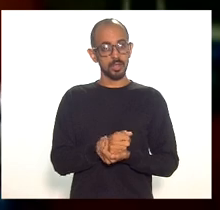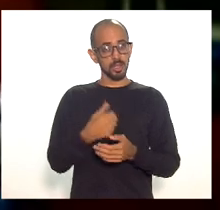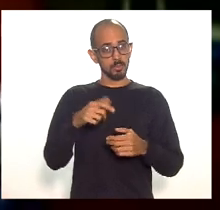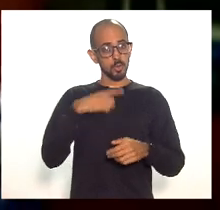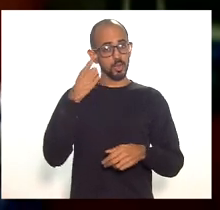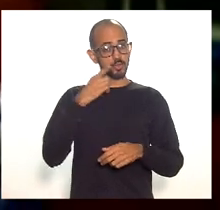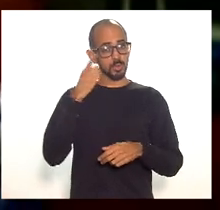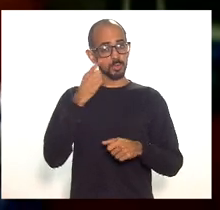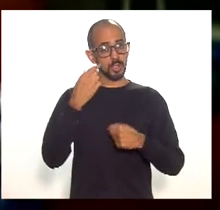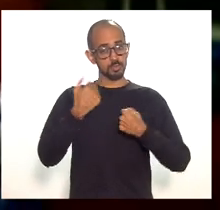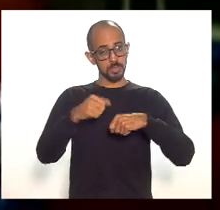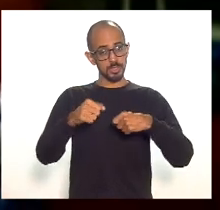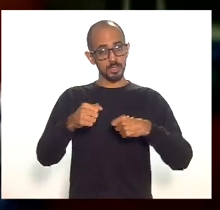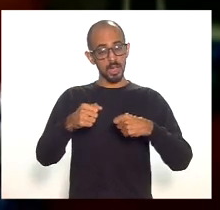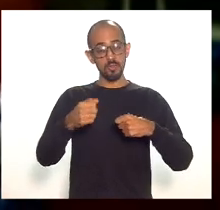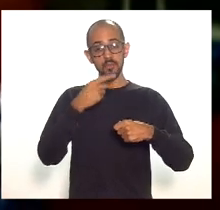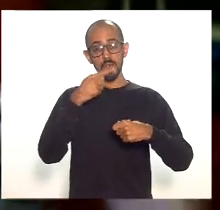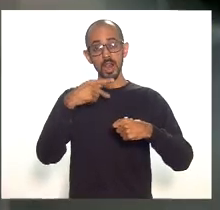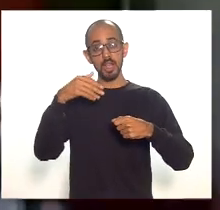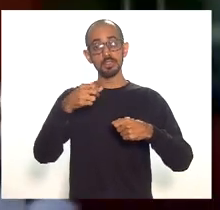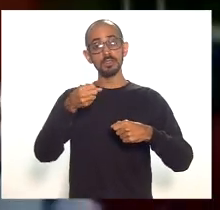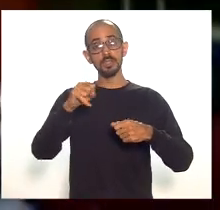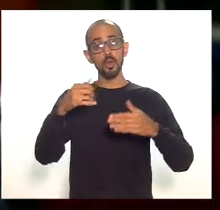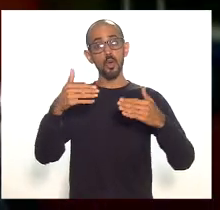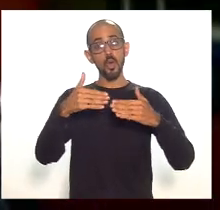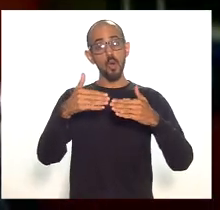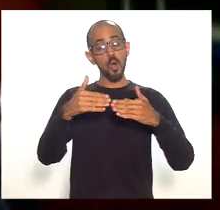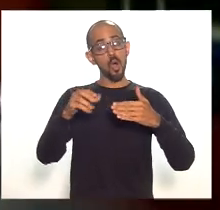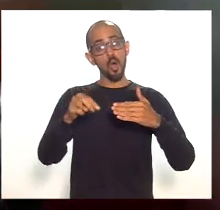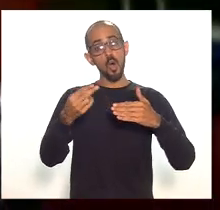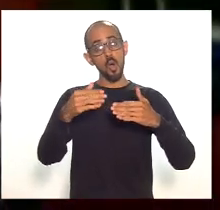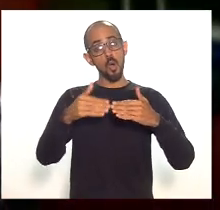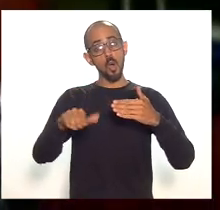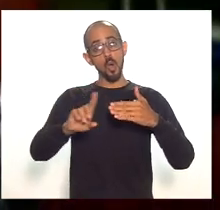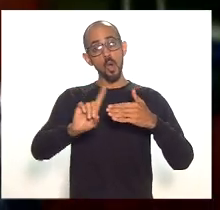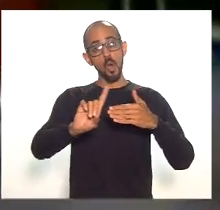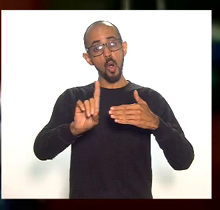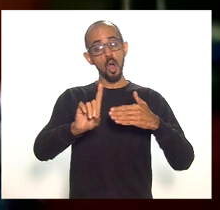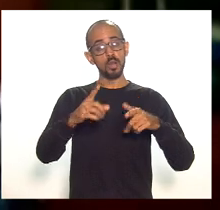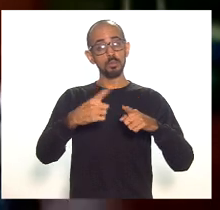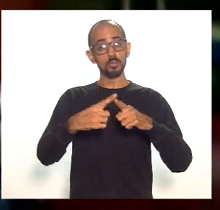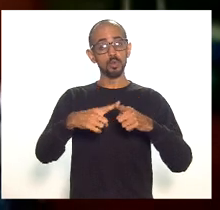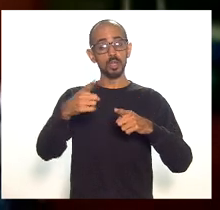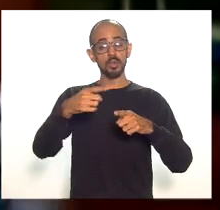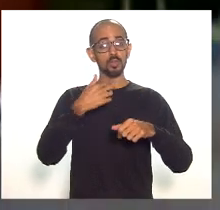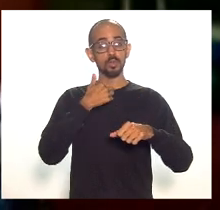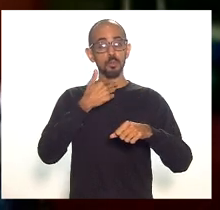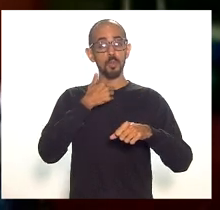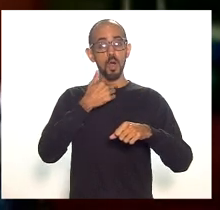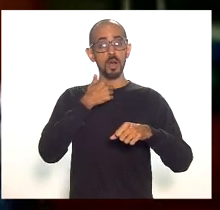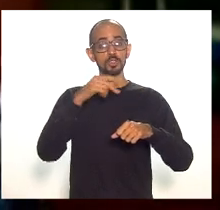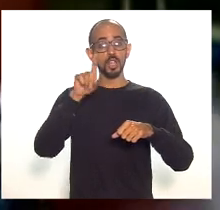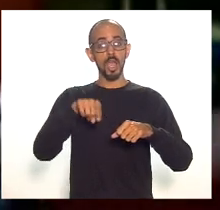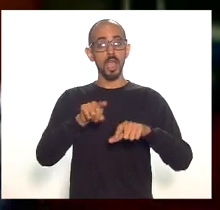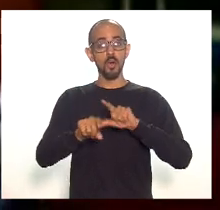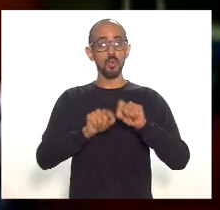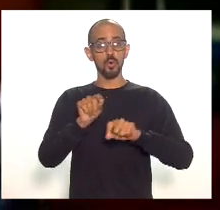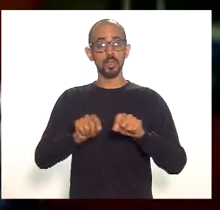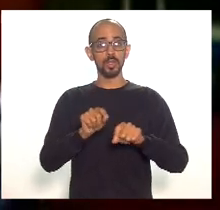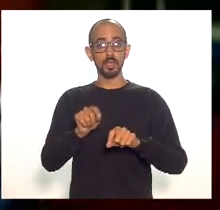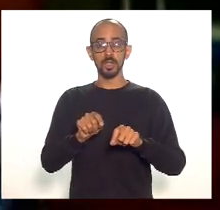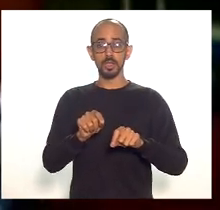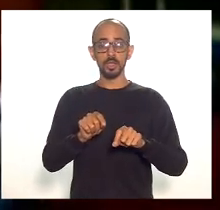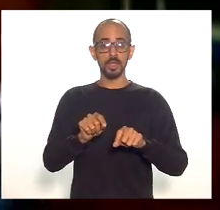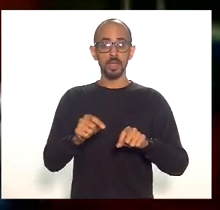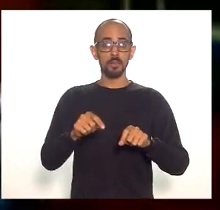ou concordando ou discordando, mas não pode ficar, digamos, nessa coisa que parece que a conversa de surdo